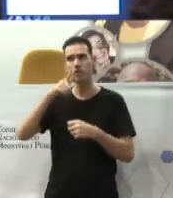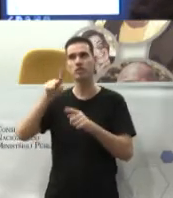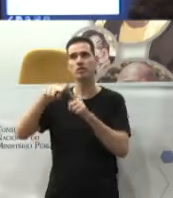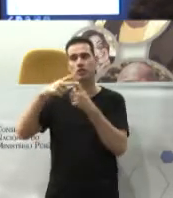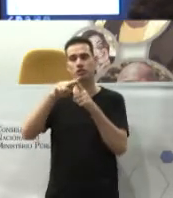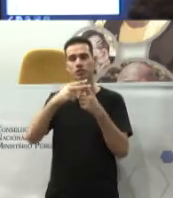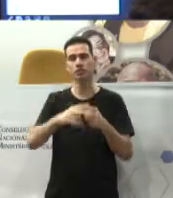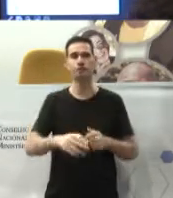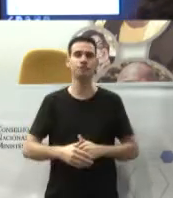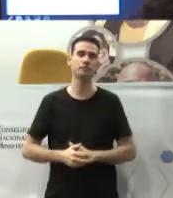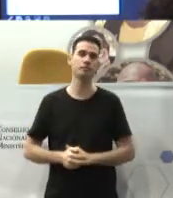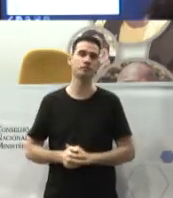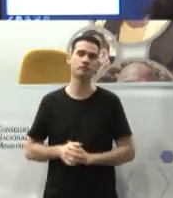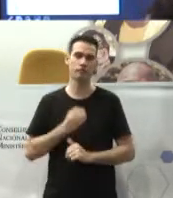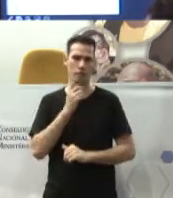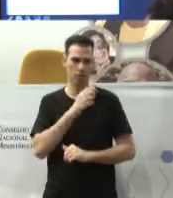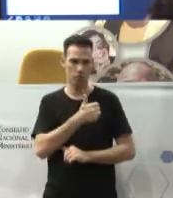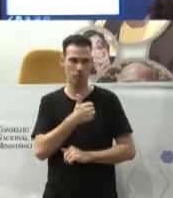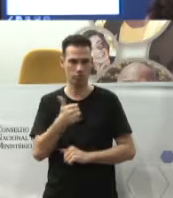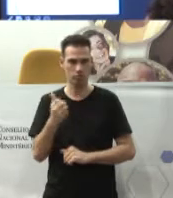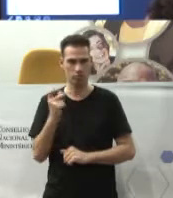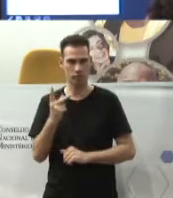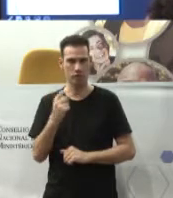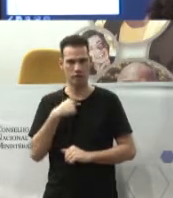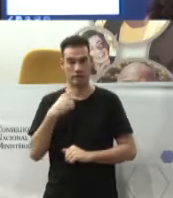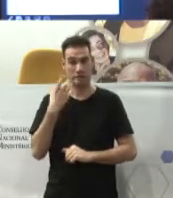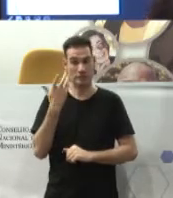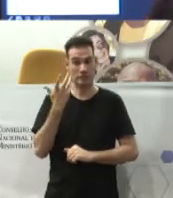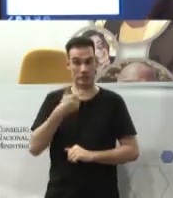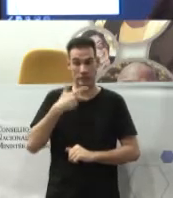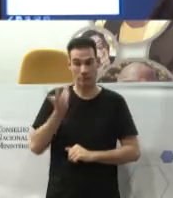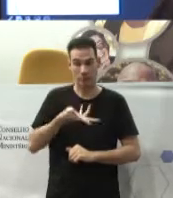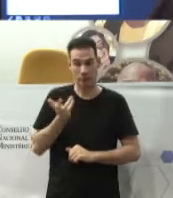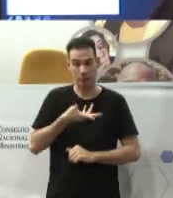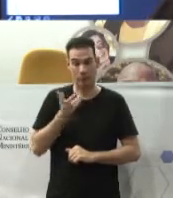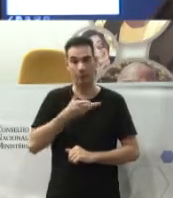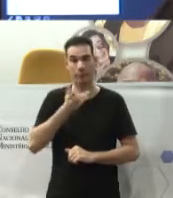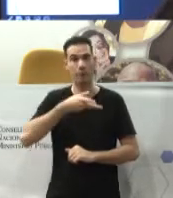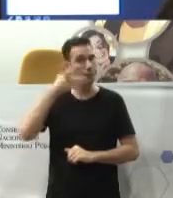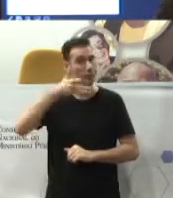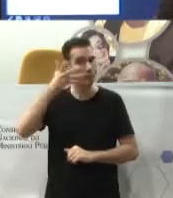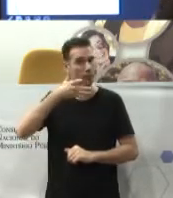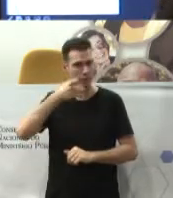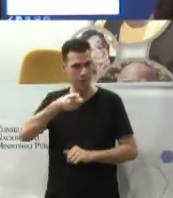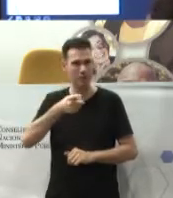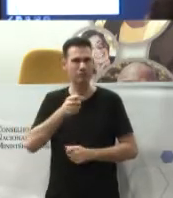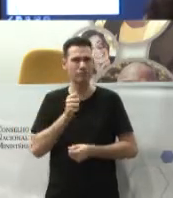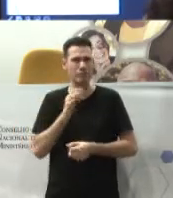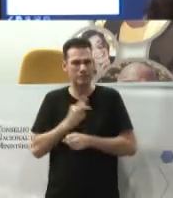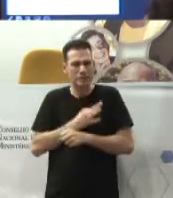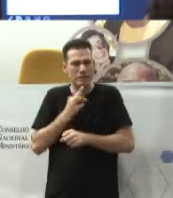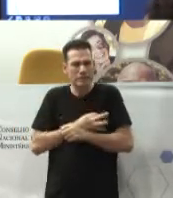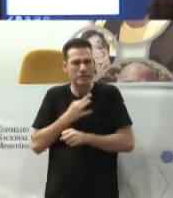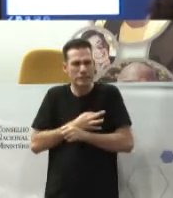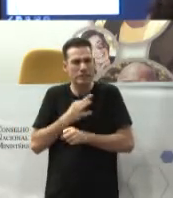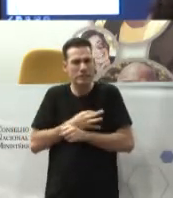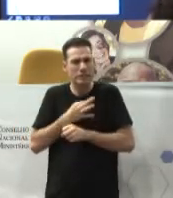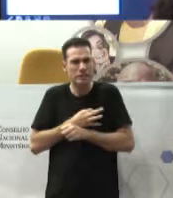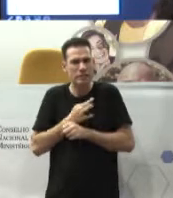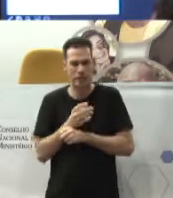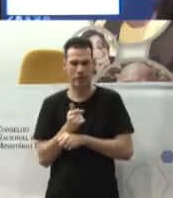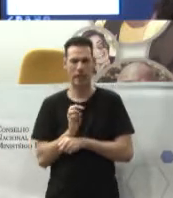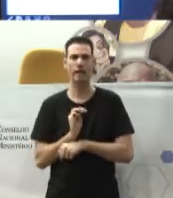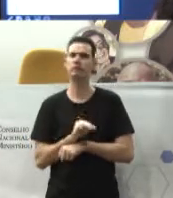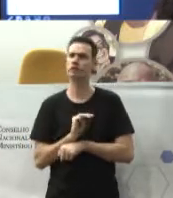rápido. Está bom até aqui. Vocês aguentam mais uns 10 minutos? No máximo. E vou